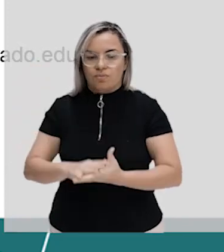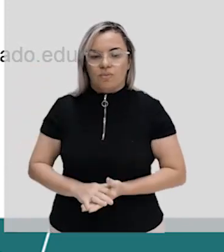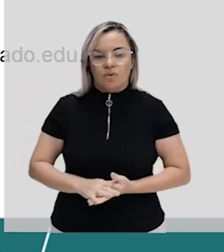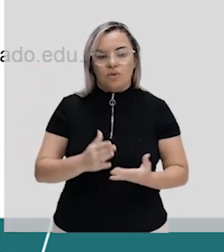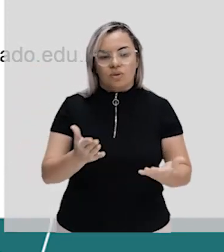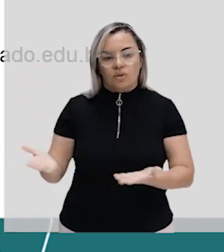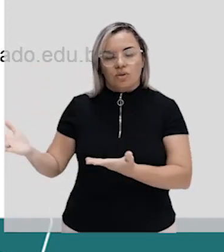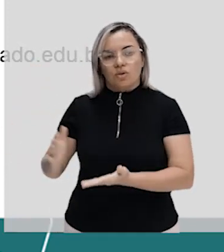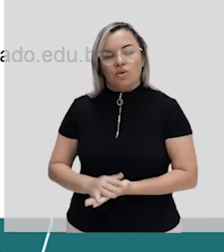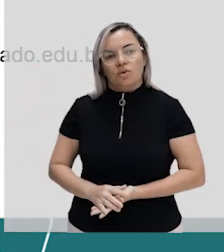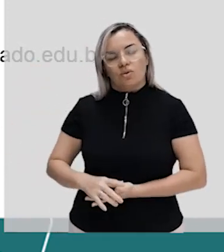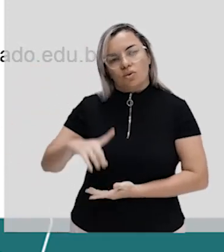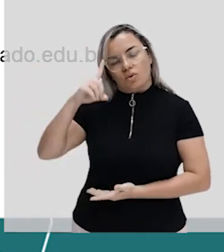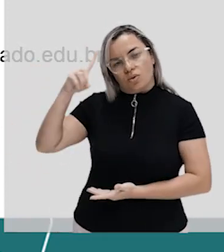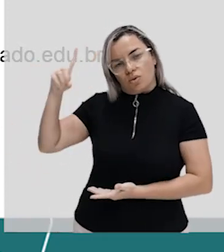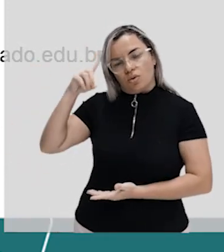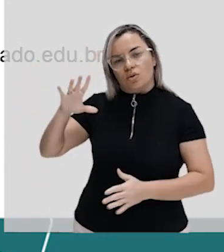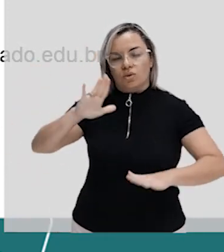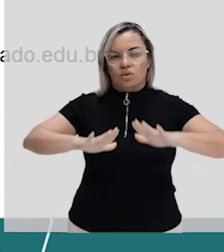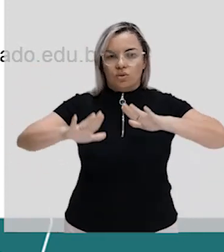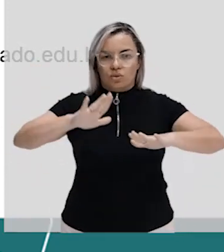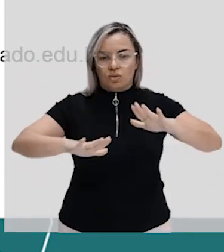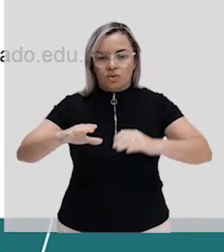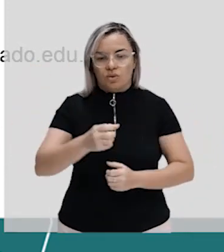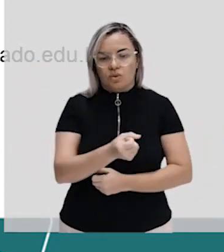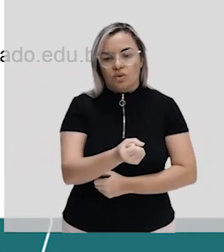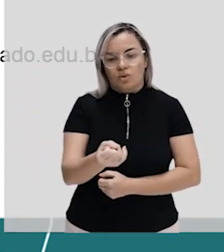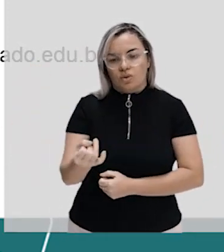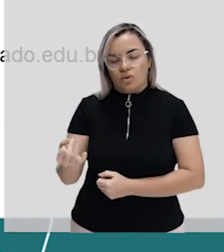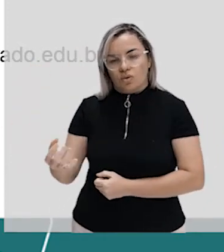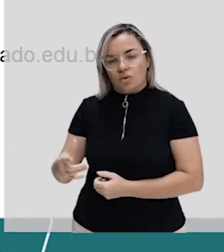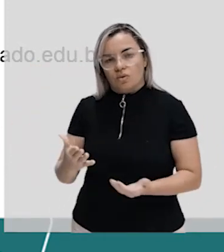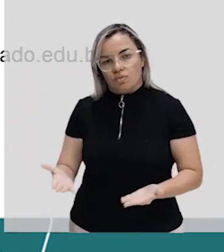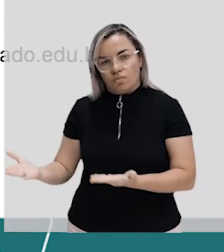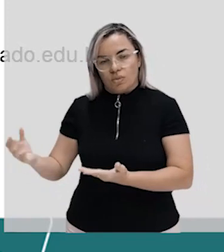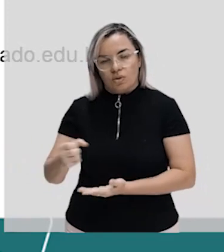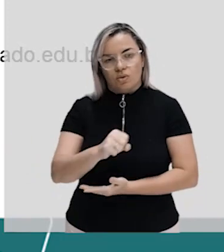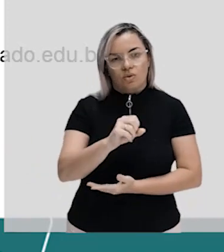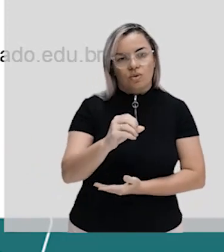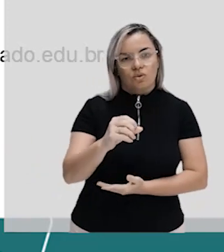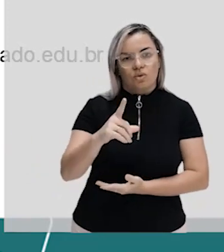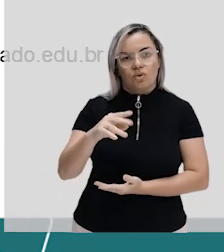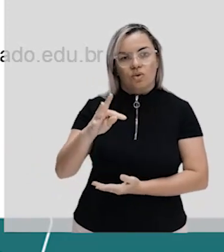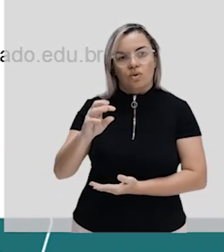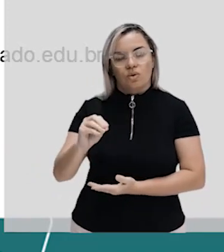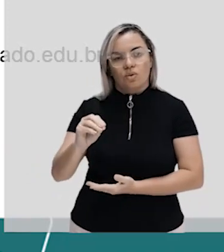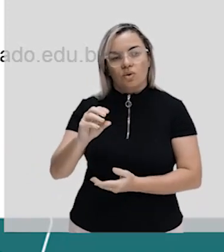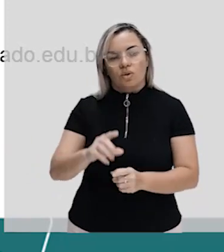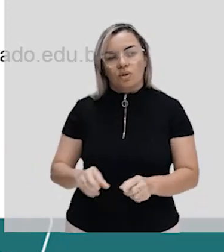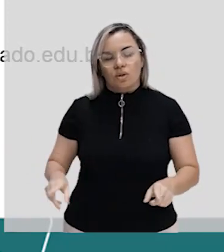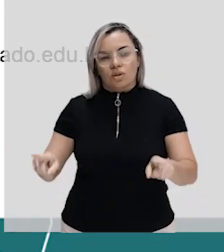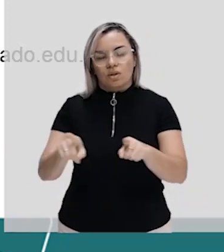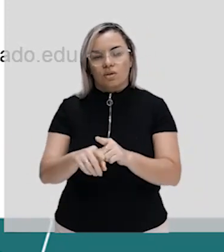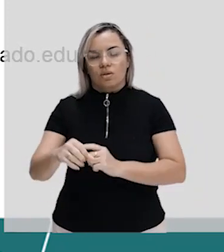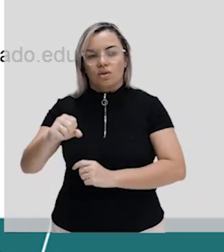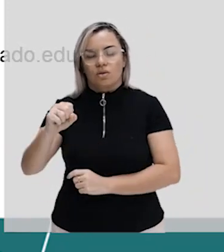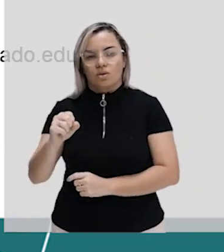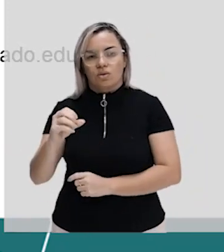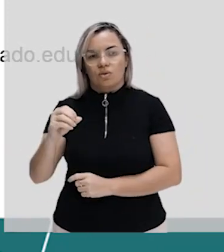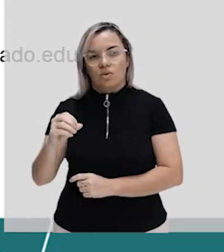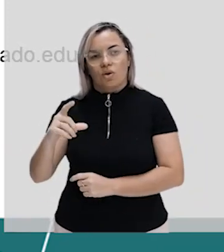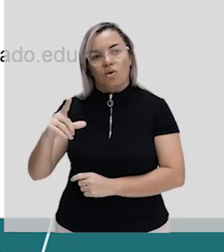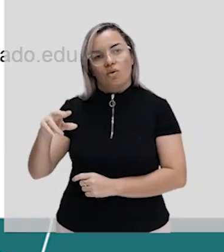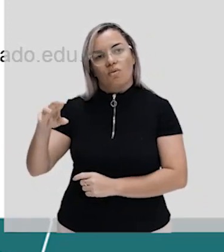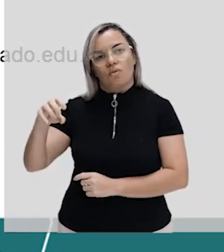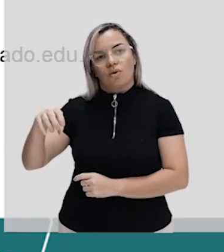no cotidiano, dependendo da quantidade de soluto e de solvente presente na solução,